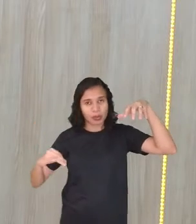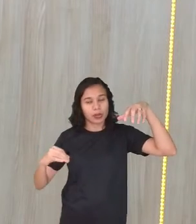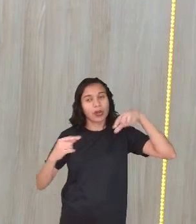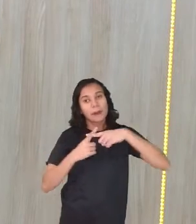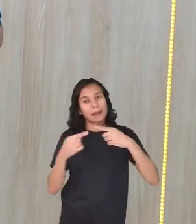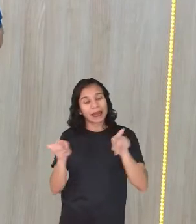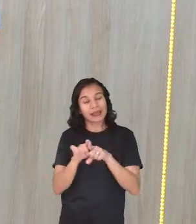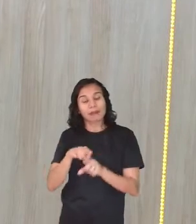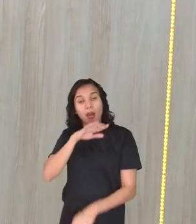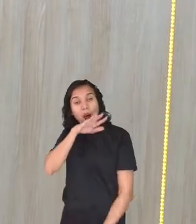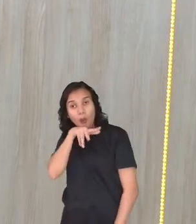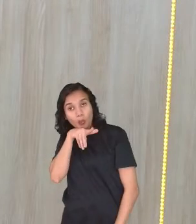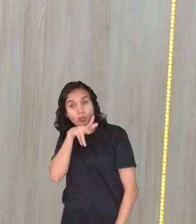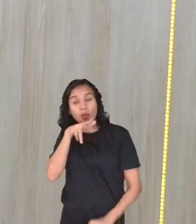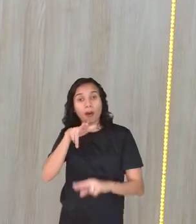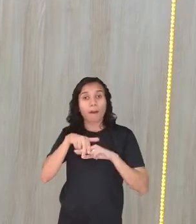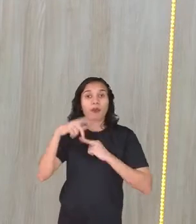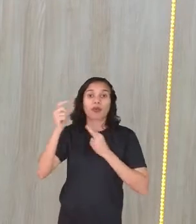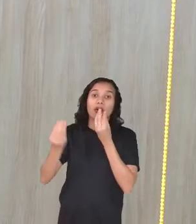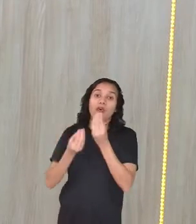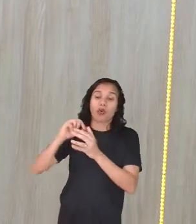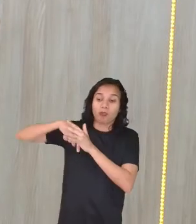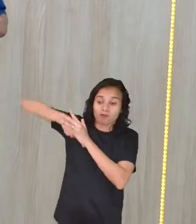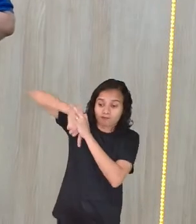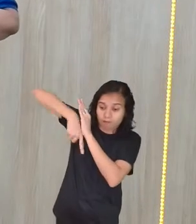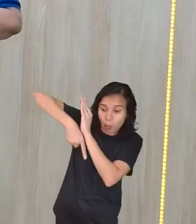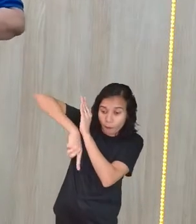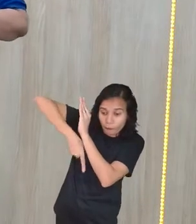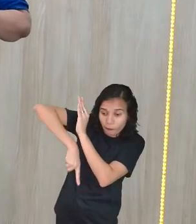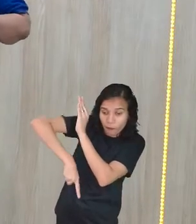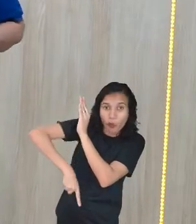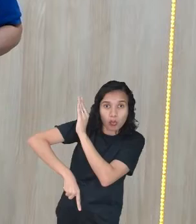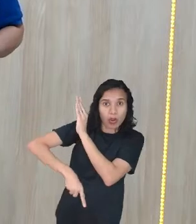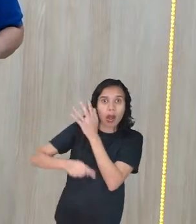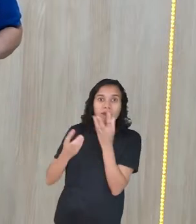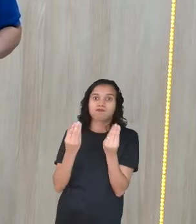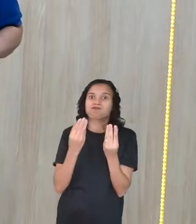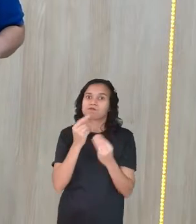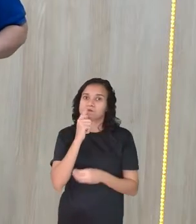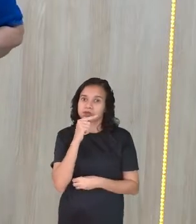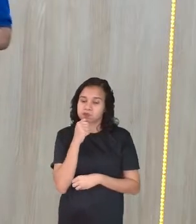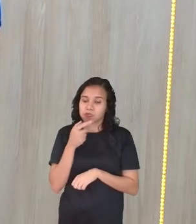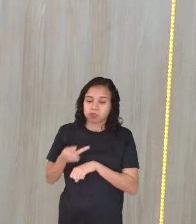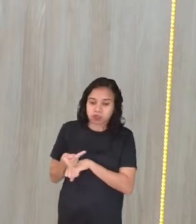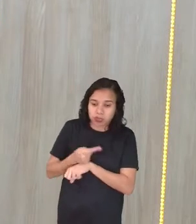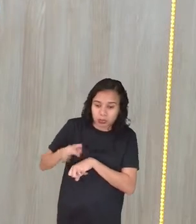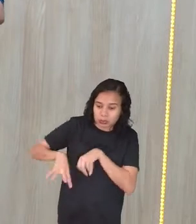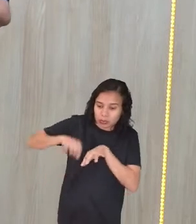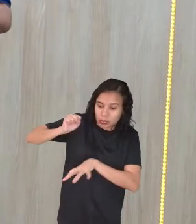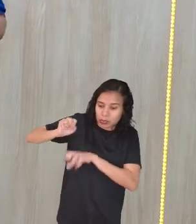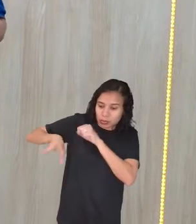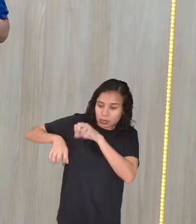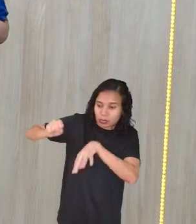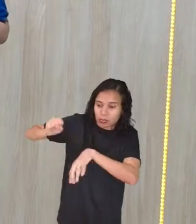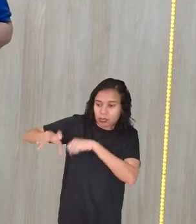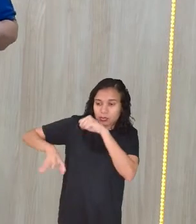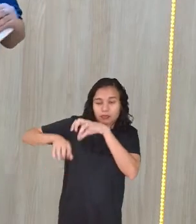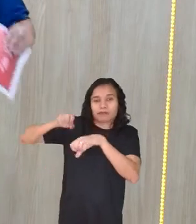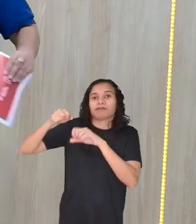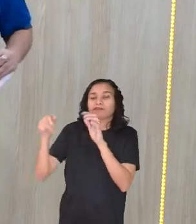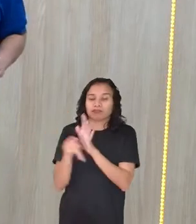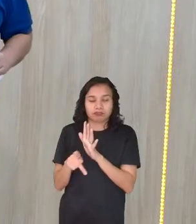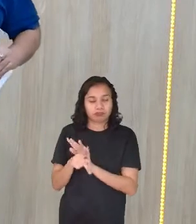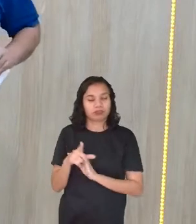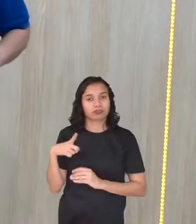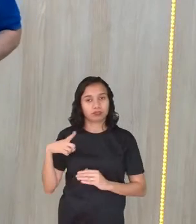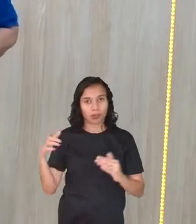existe desvantagem, porque ela está indo buscar água, bebendo muita água, né? E ainda tem raiz profunda que